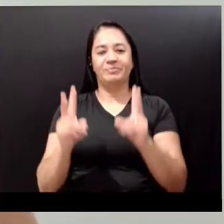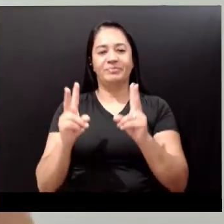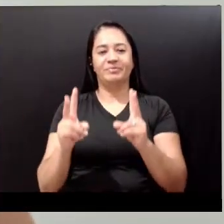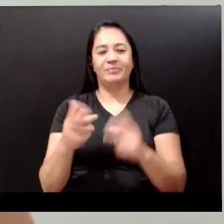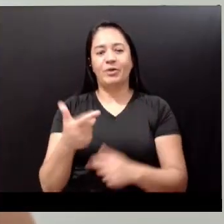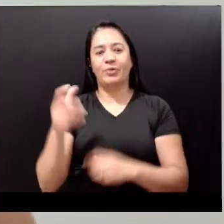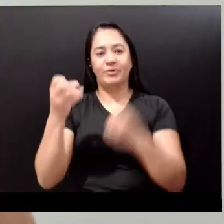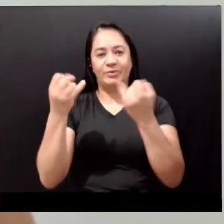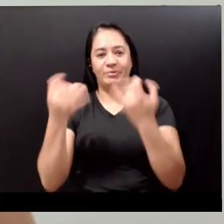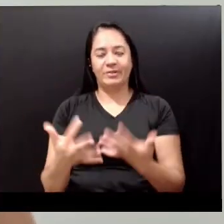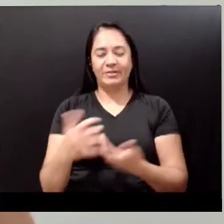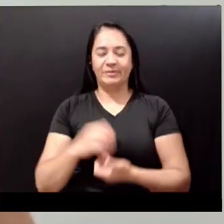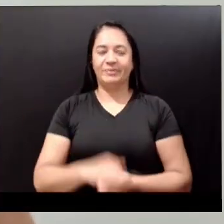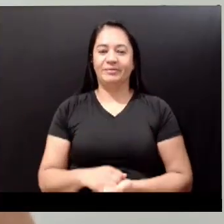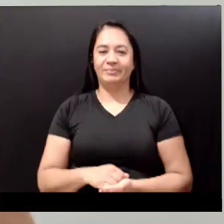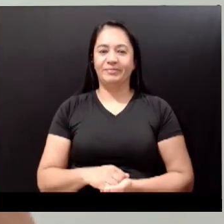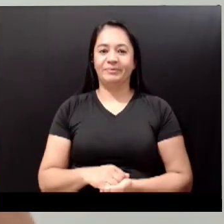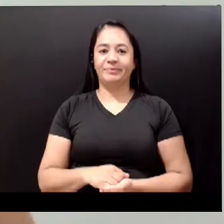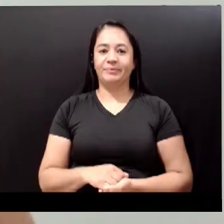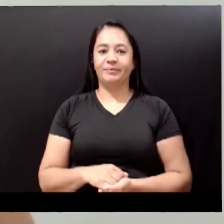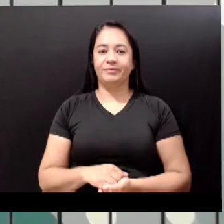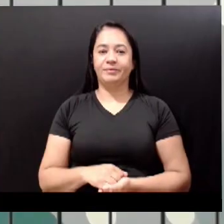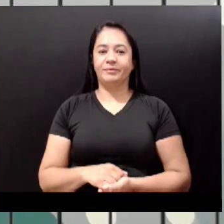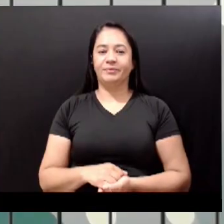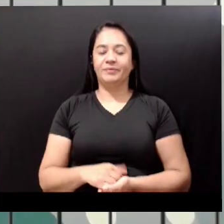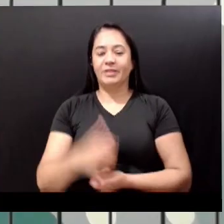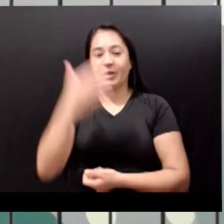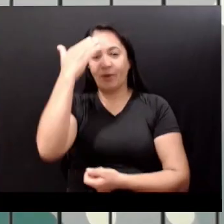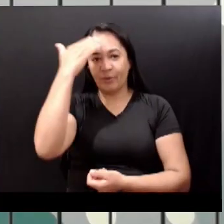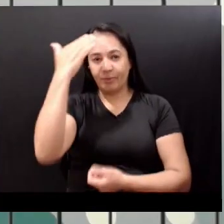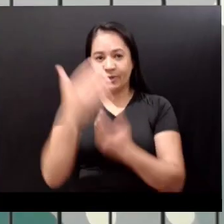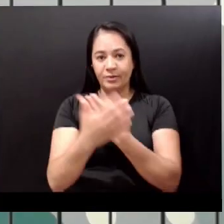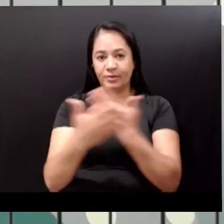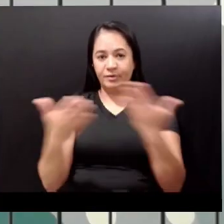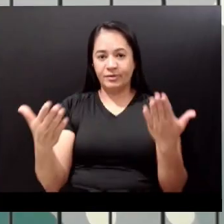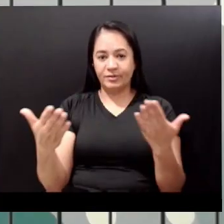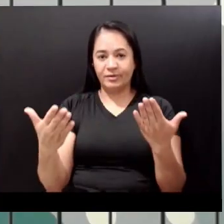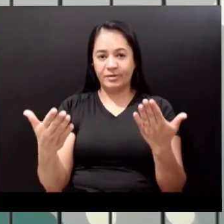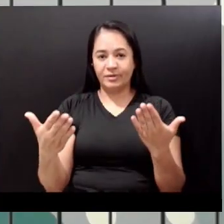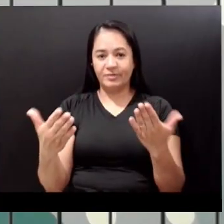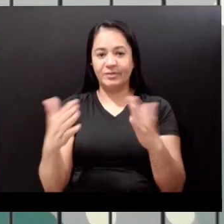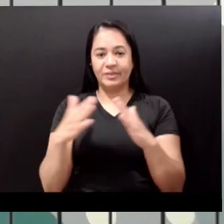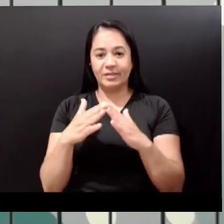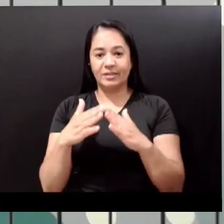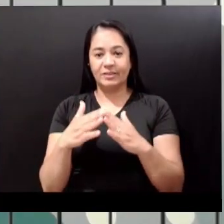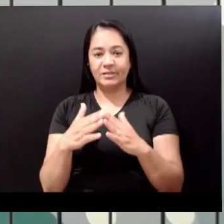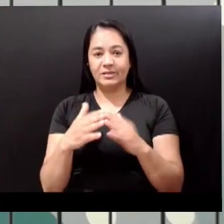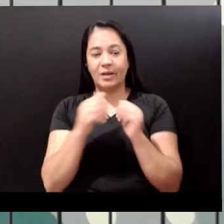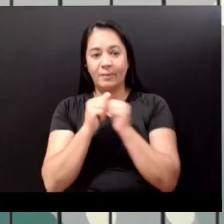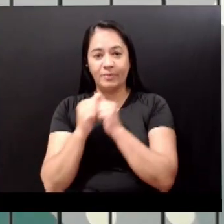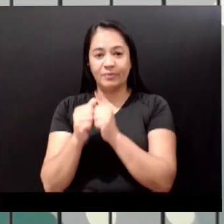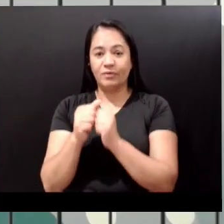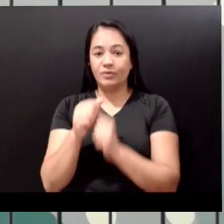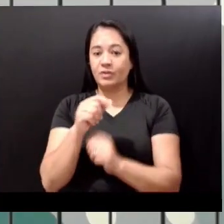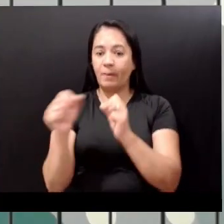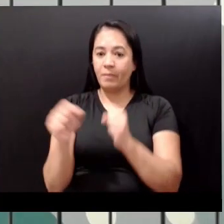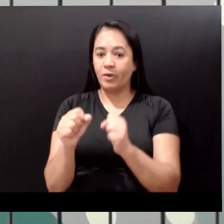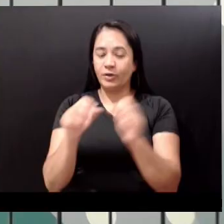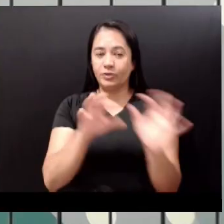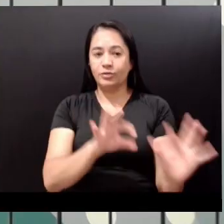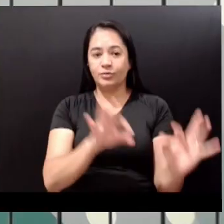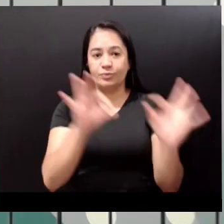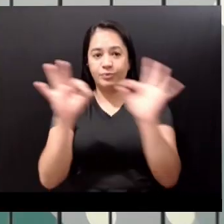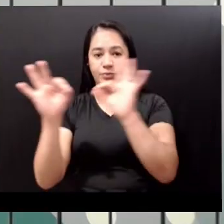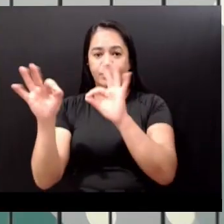disposição para outros esclarecimentos adicionais. Obrigada também, você é de casa, pela sua companhia. Você